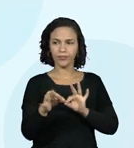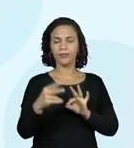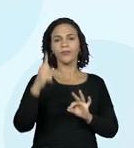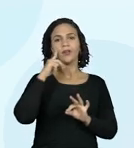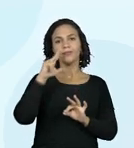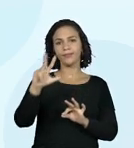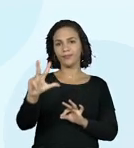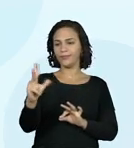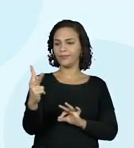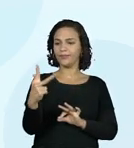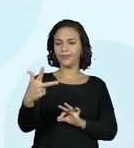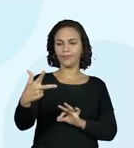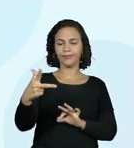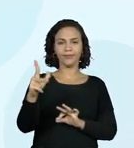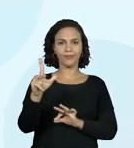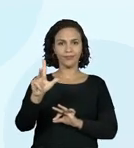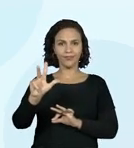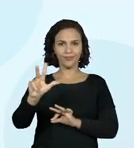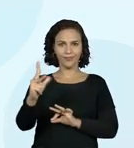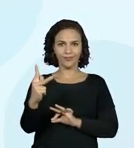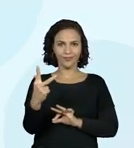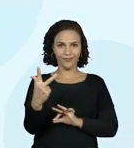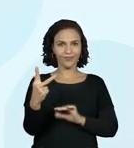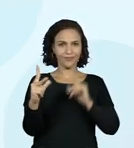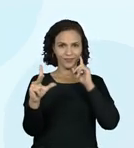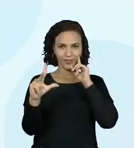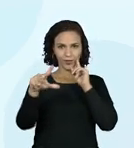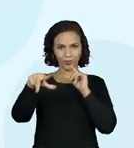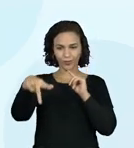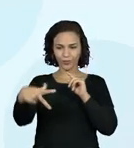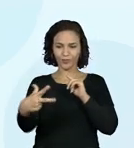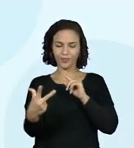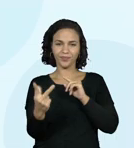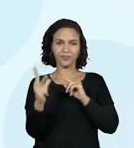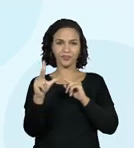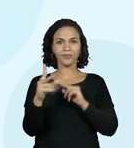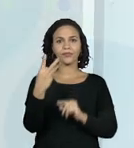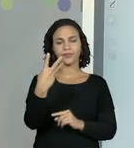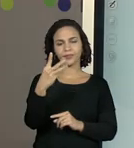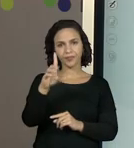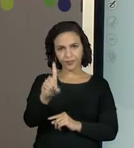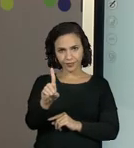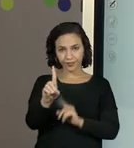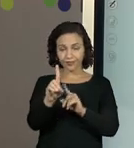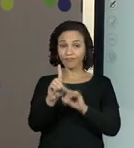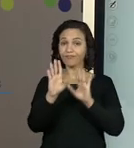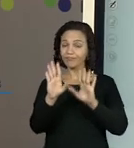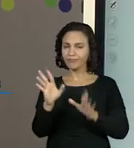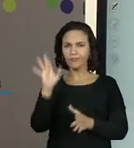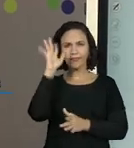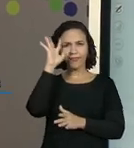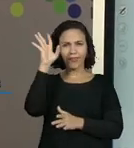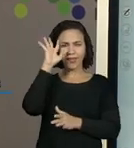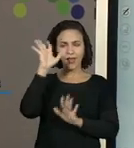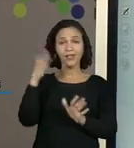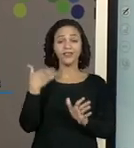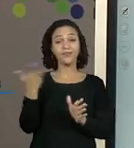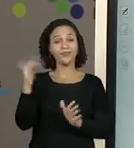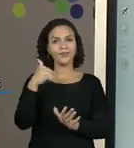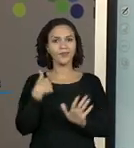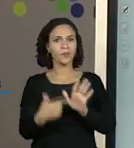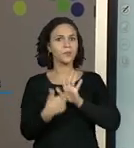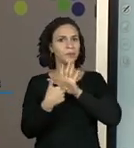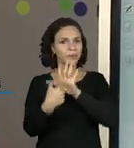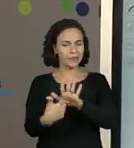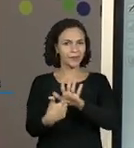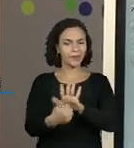profundidade. Vamos lá, turma. E como eu gosto sempre de ilustrar, né, antes de ir para a teoria, eu trouxe uns sólidos para vocês aqui,